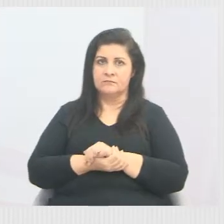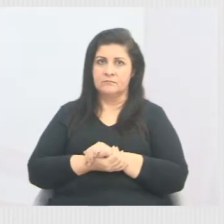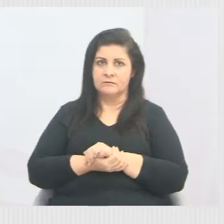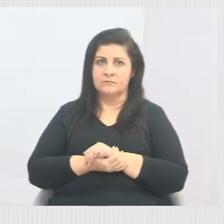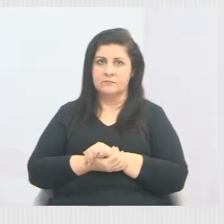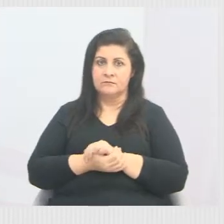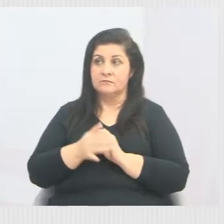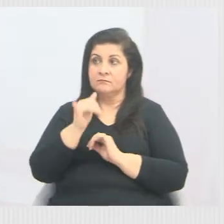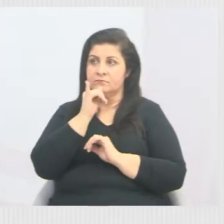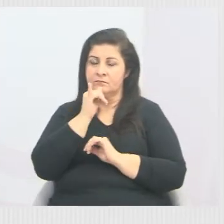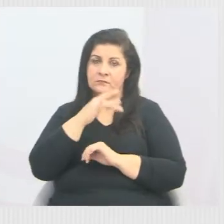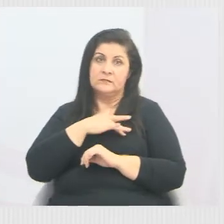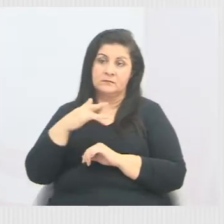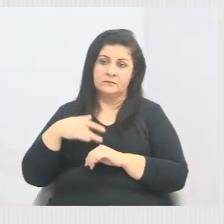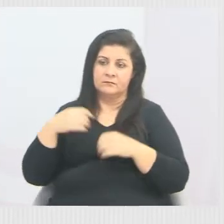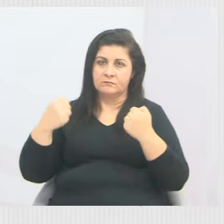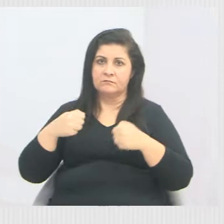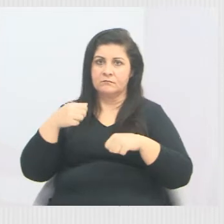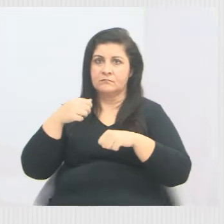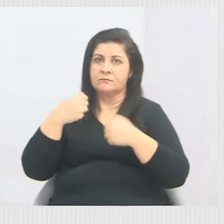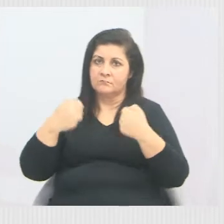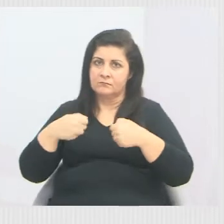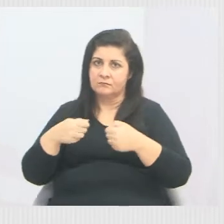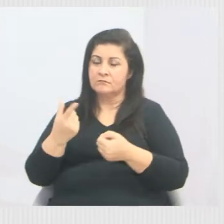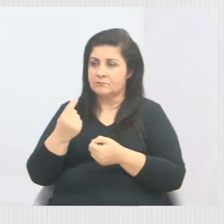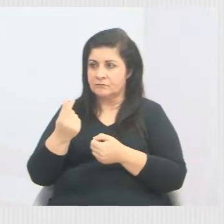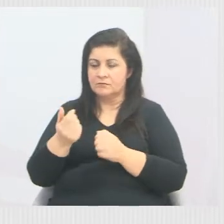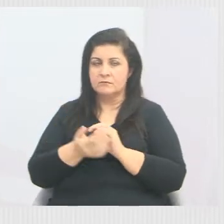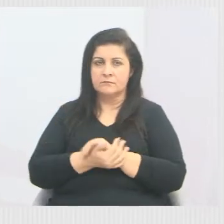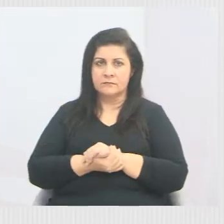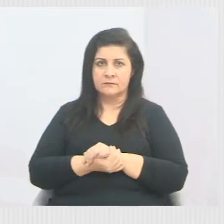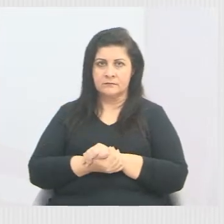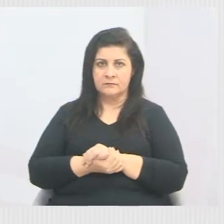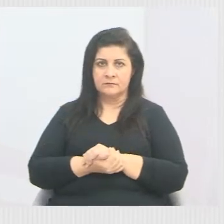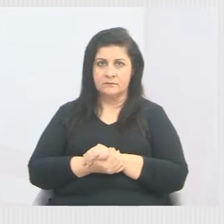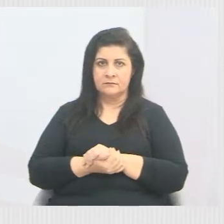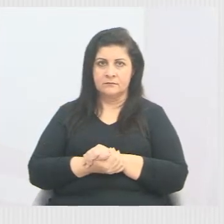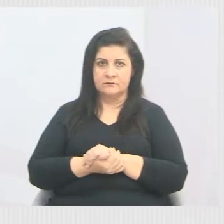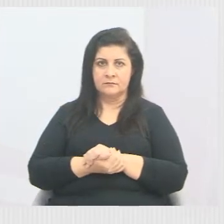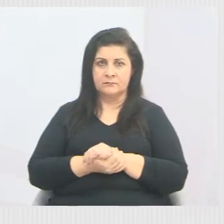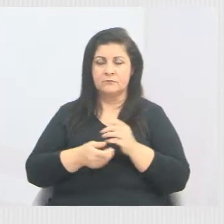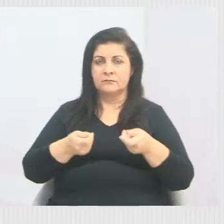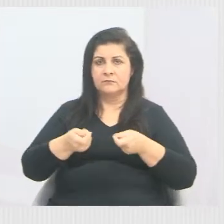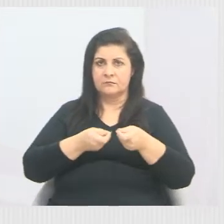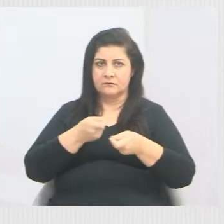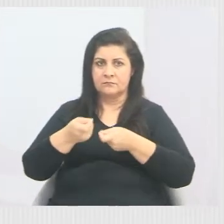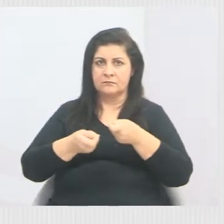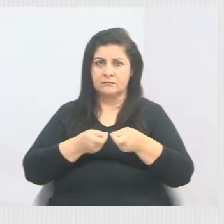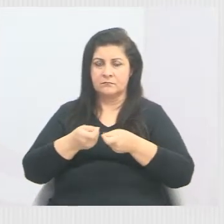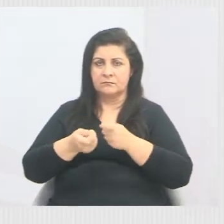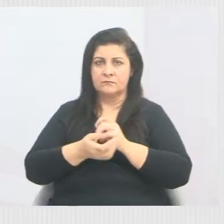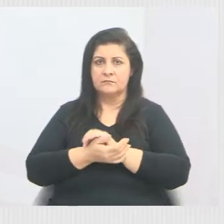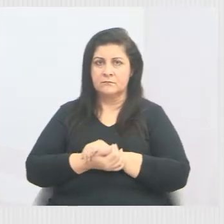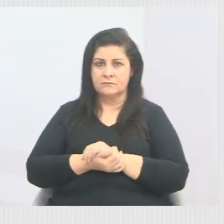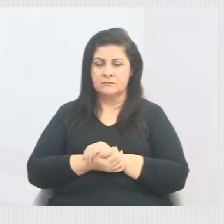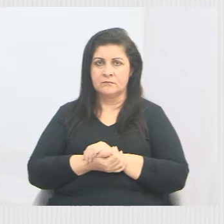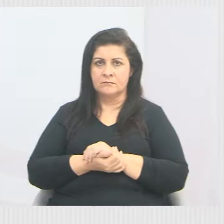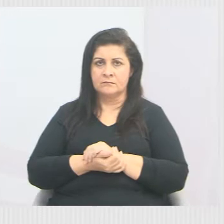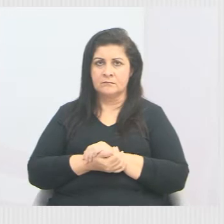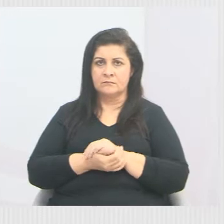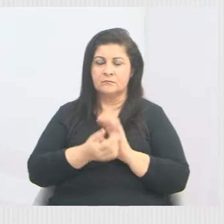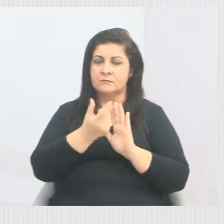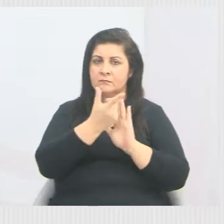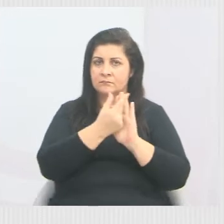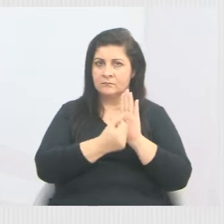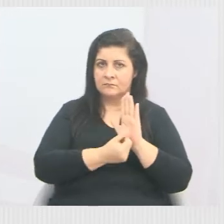Então, tem que ter prudência nesses gastos também. Gastos com administração, no meta